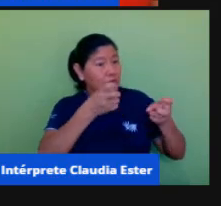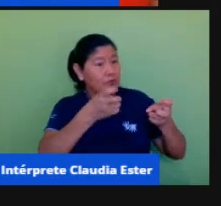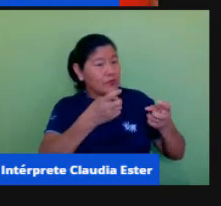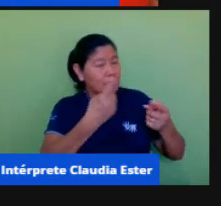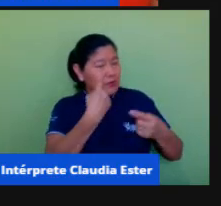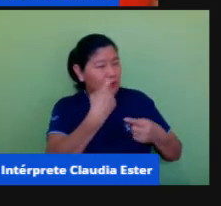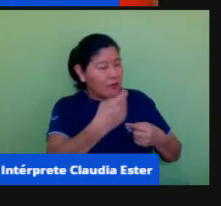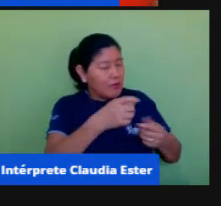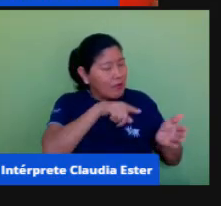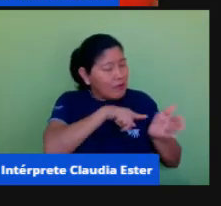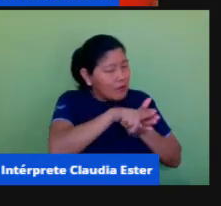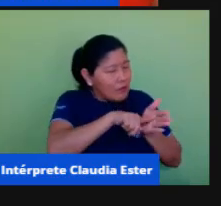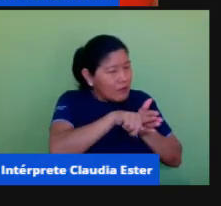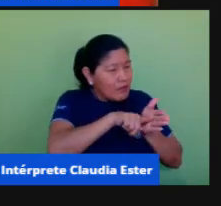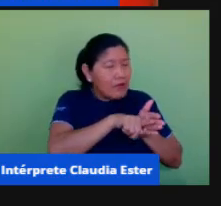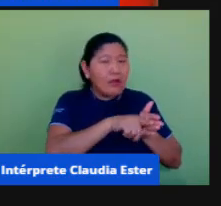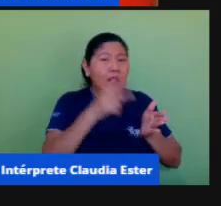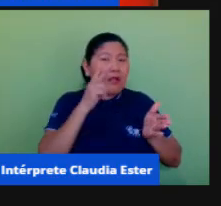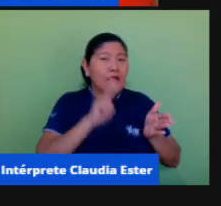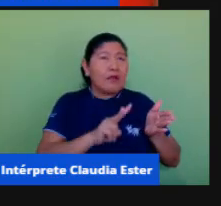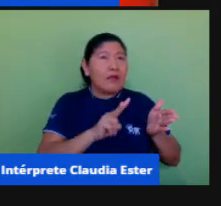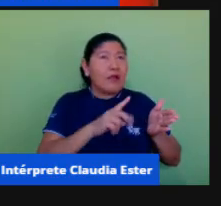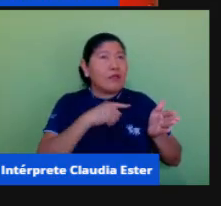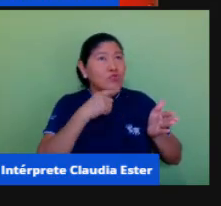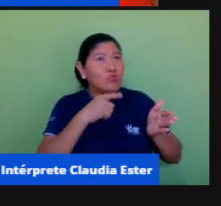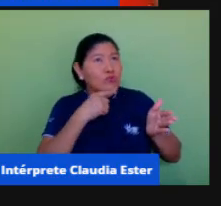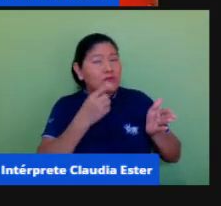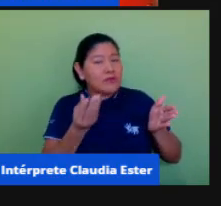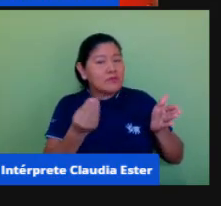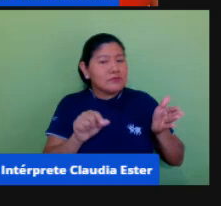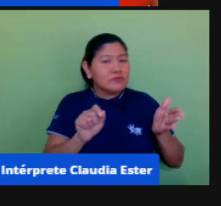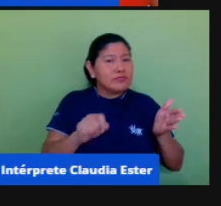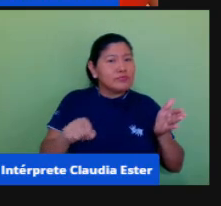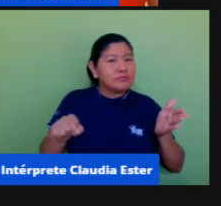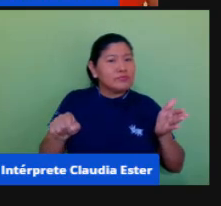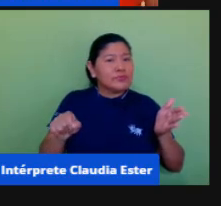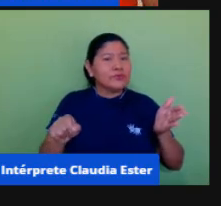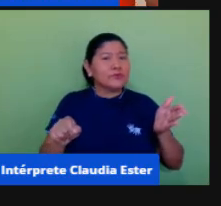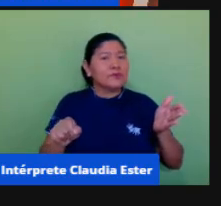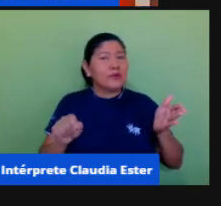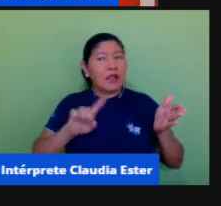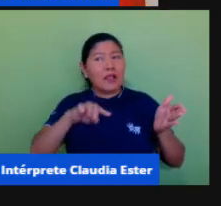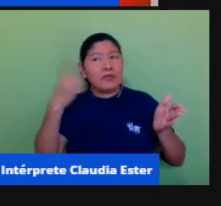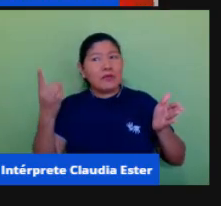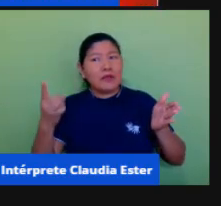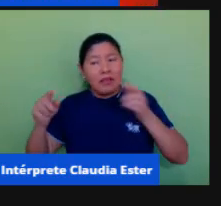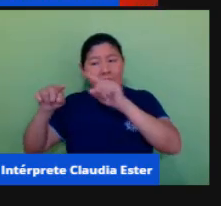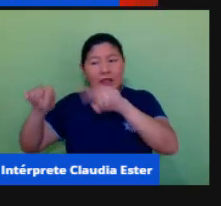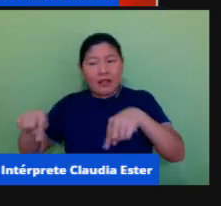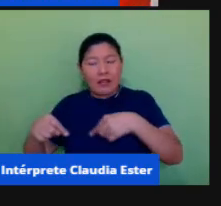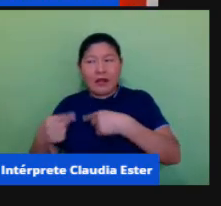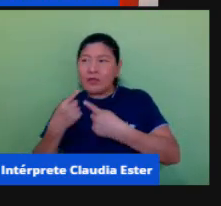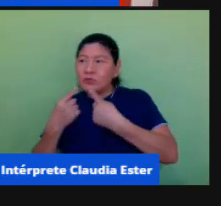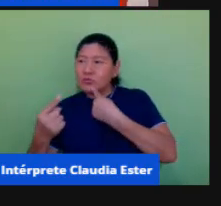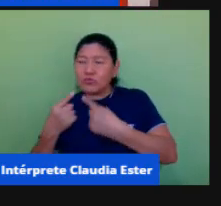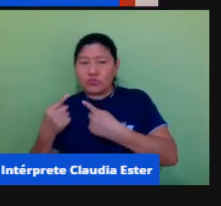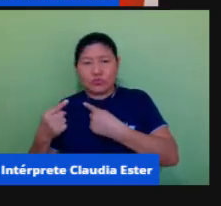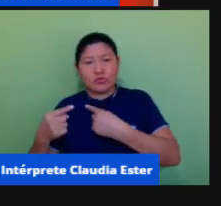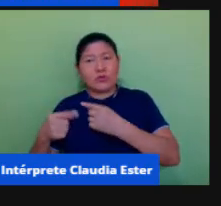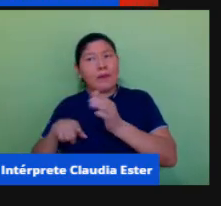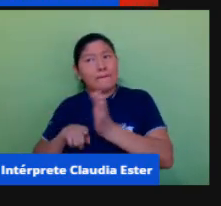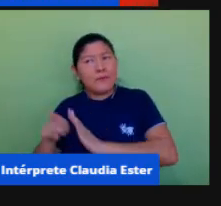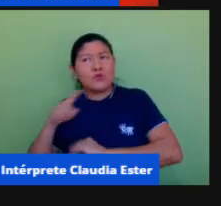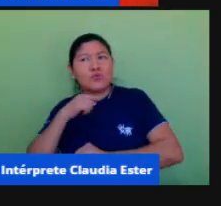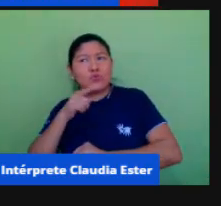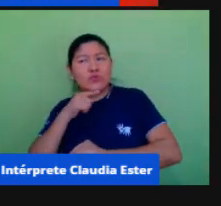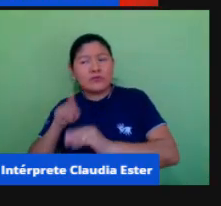momento em que vai levantar as dúvidas, comentário e complementos que levam à sala de aula. Outro exemplo que